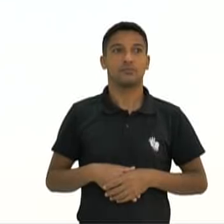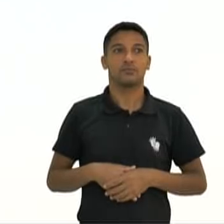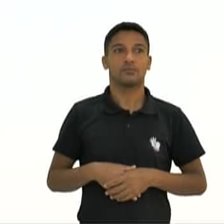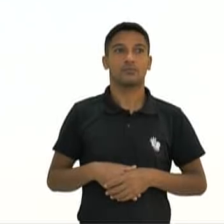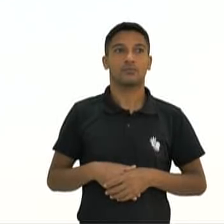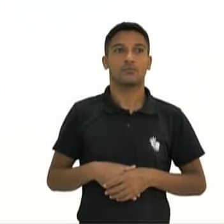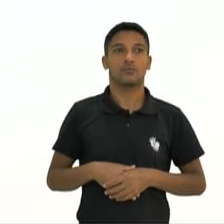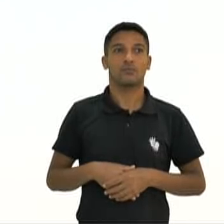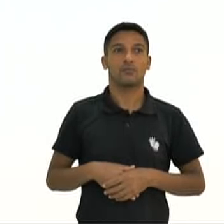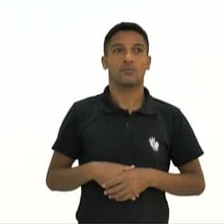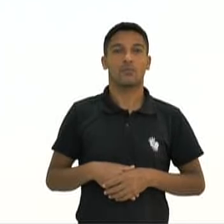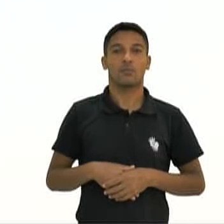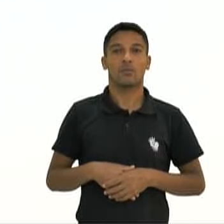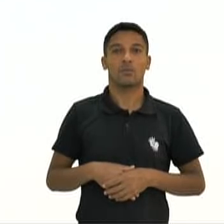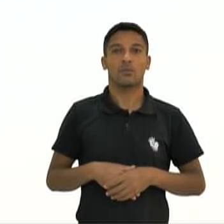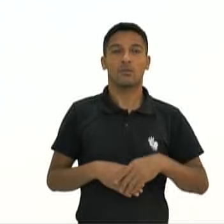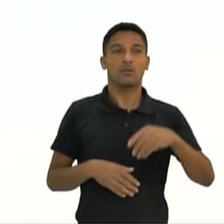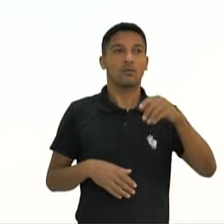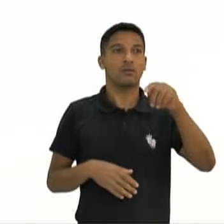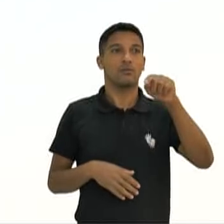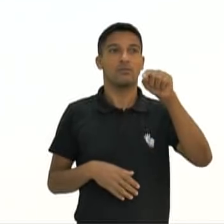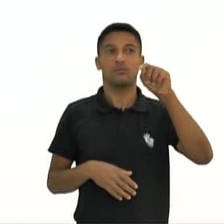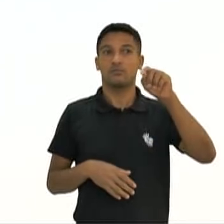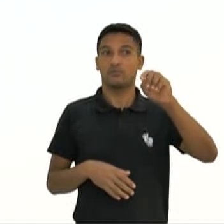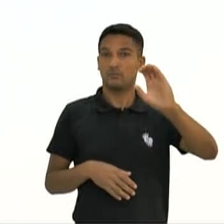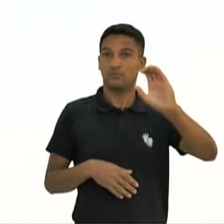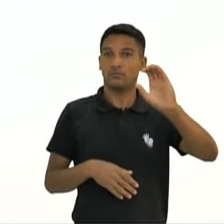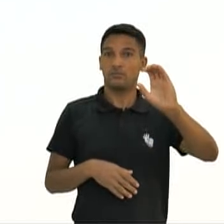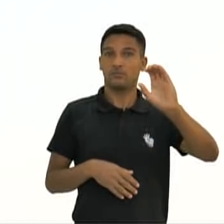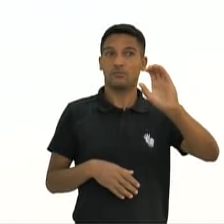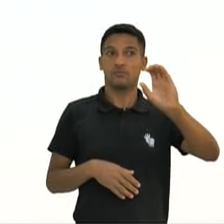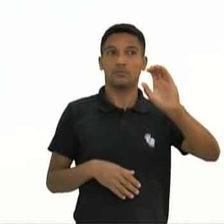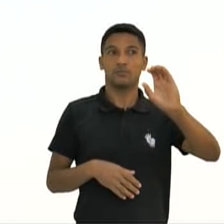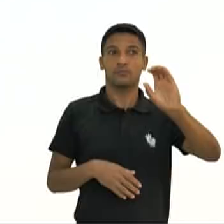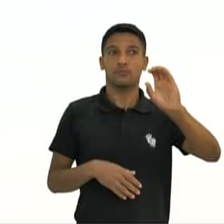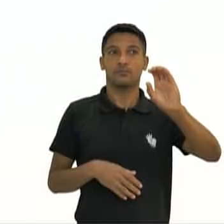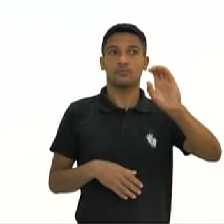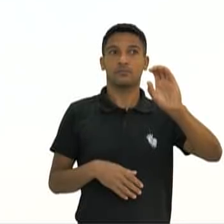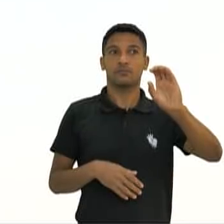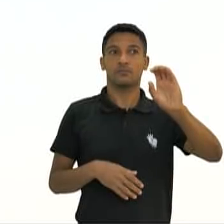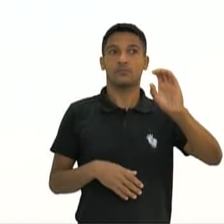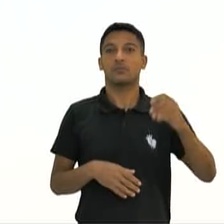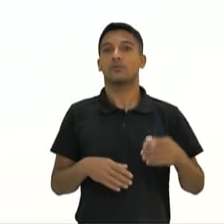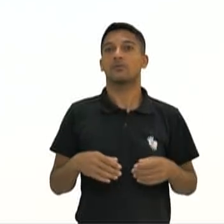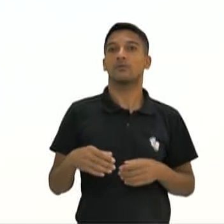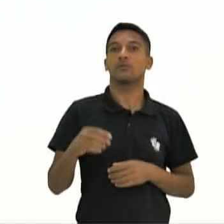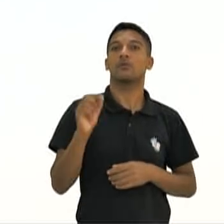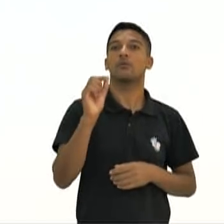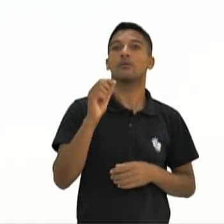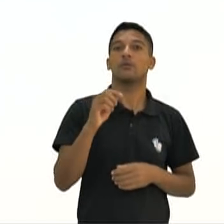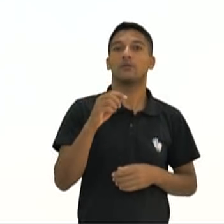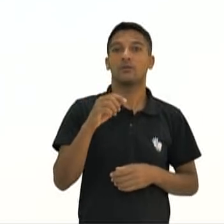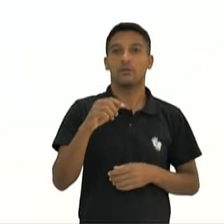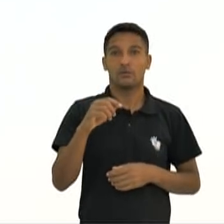a destinação correta? Ou a letra D, o lixo eletrônico, devido à sua composição tóxica, deve